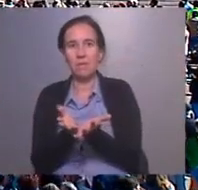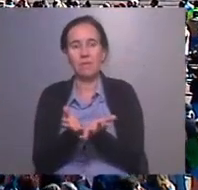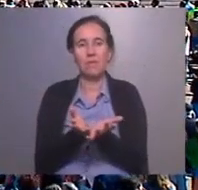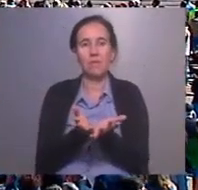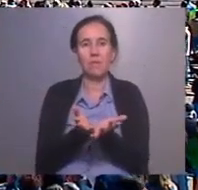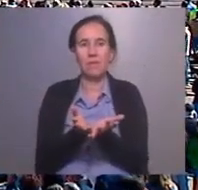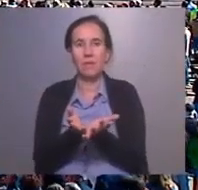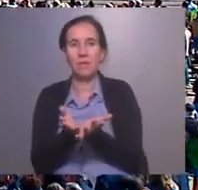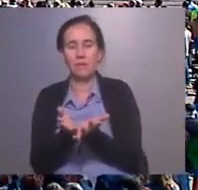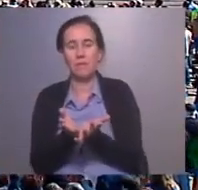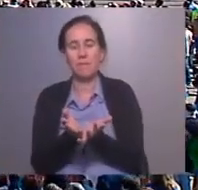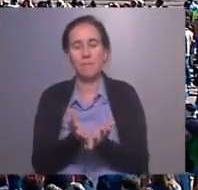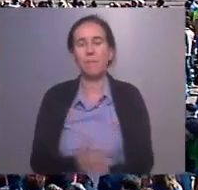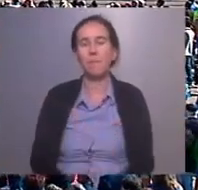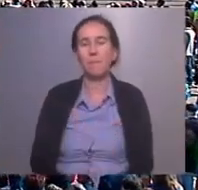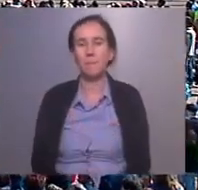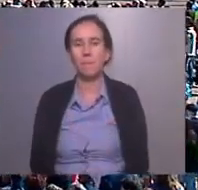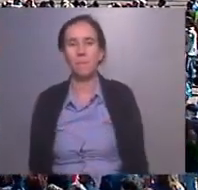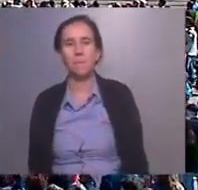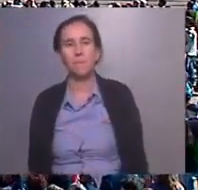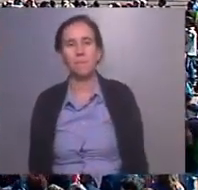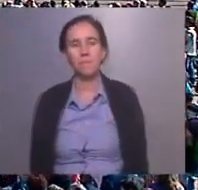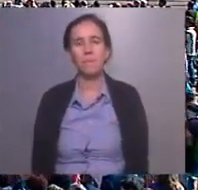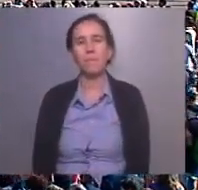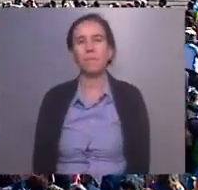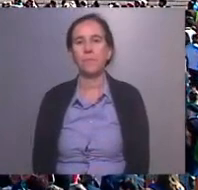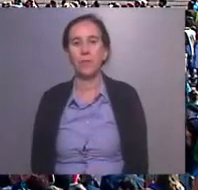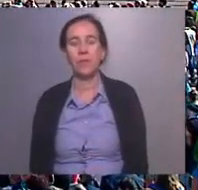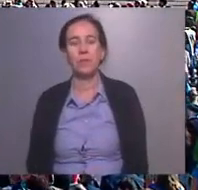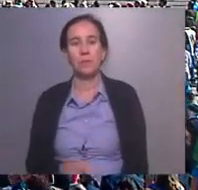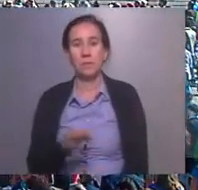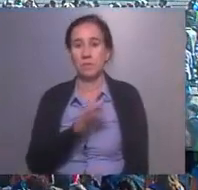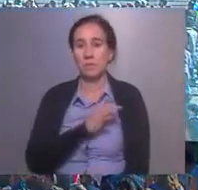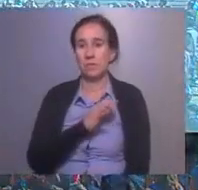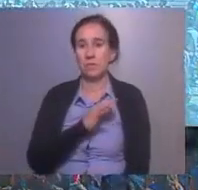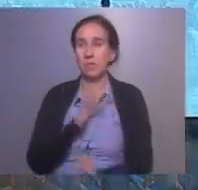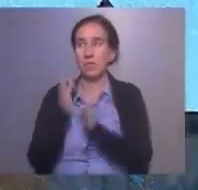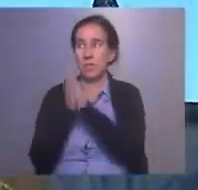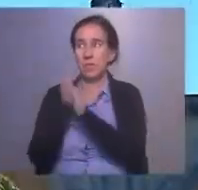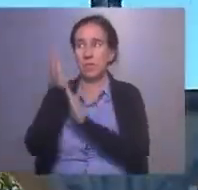Senhor.